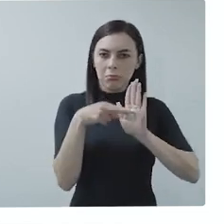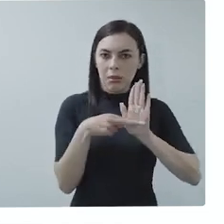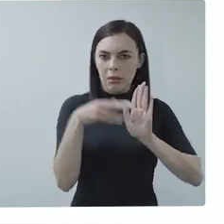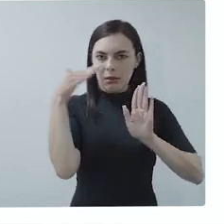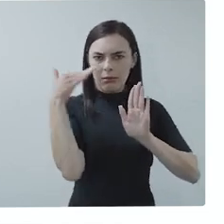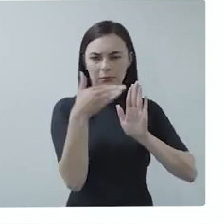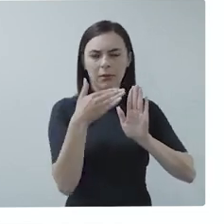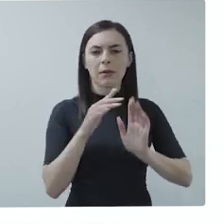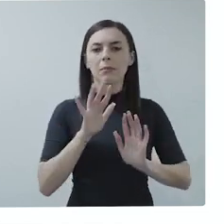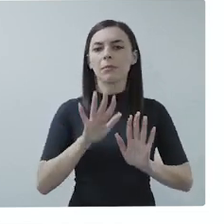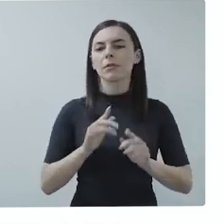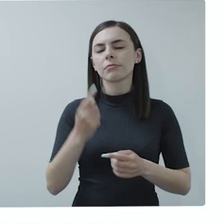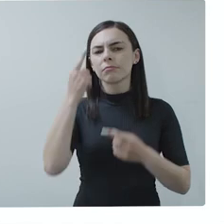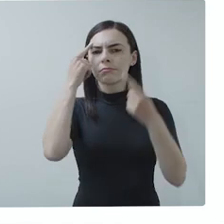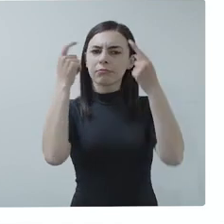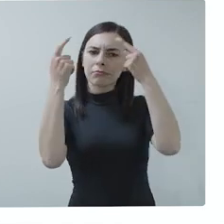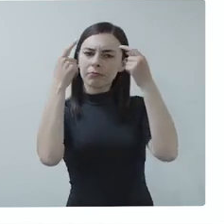mas nós